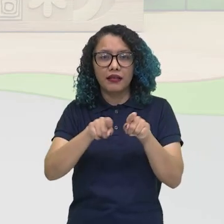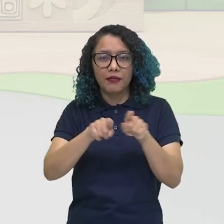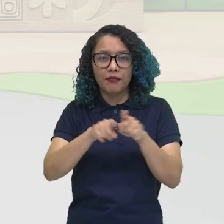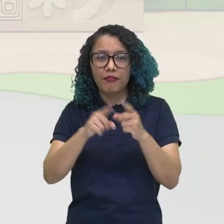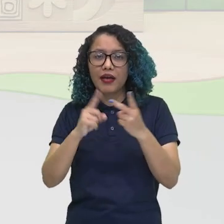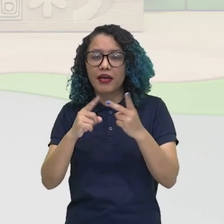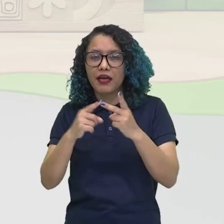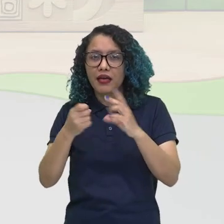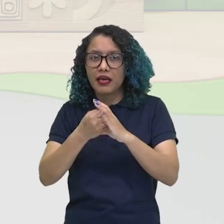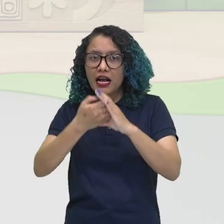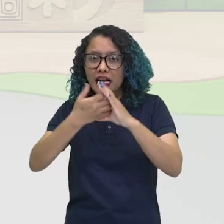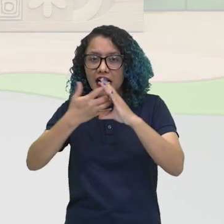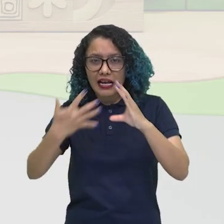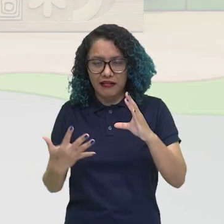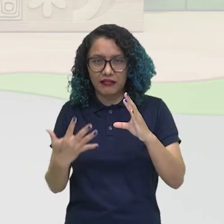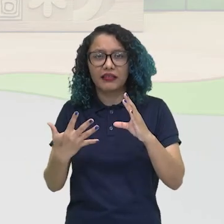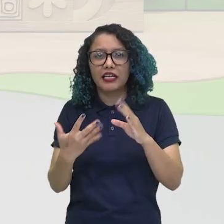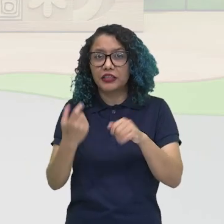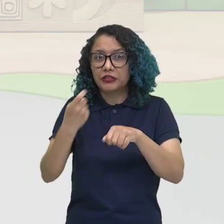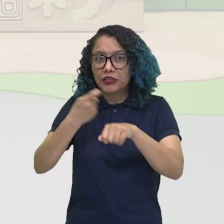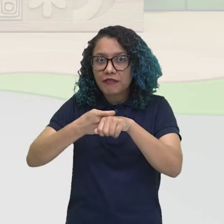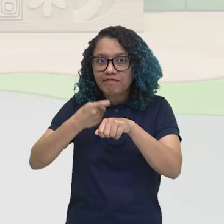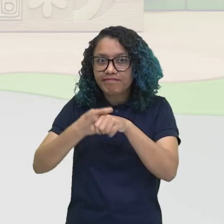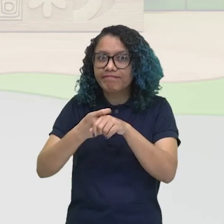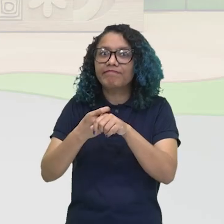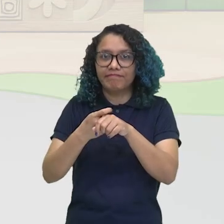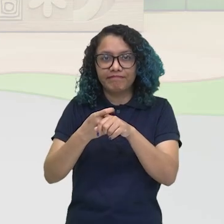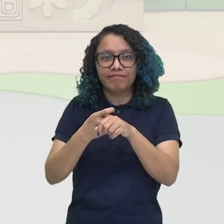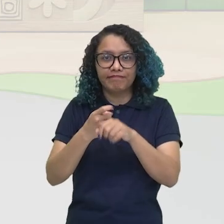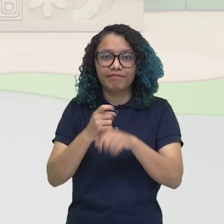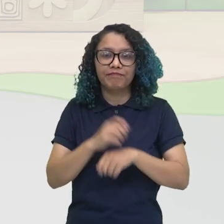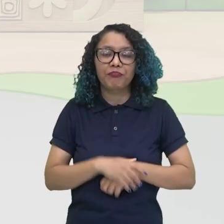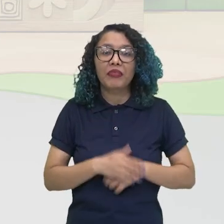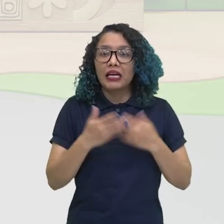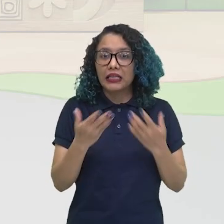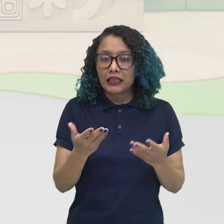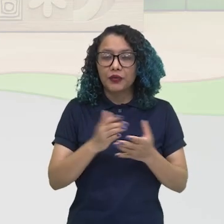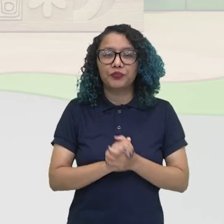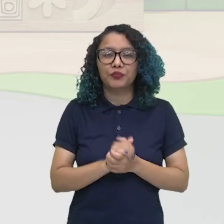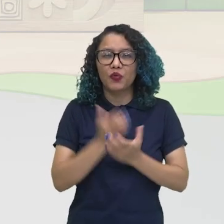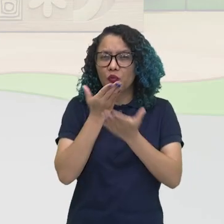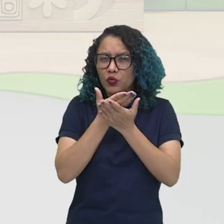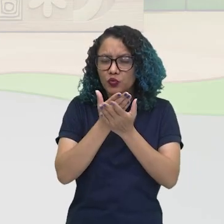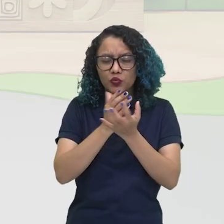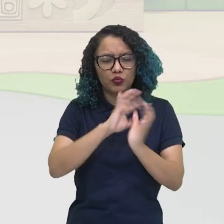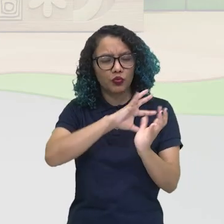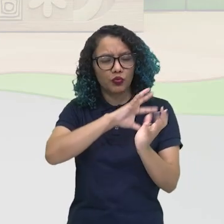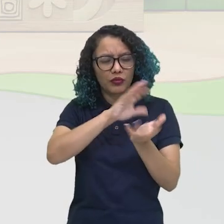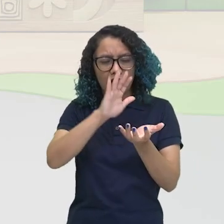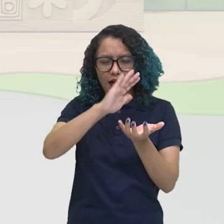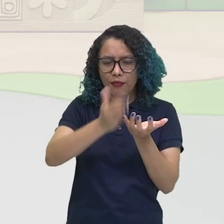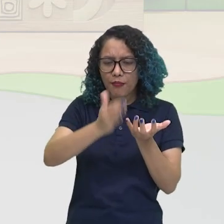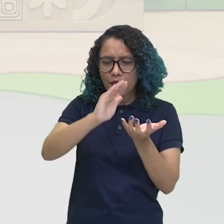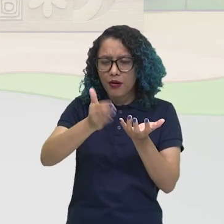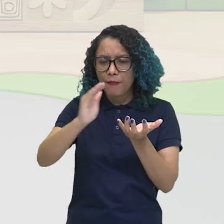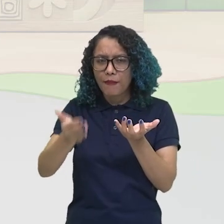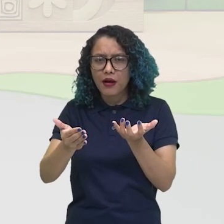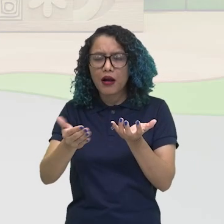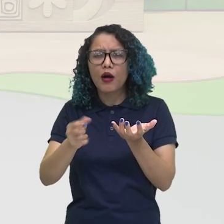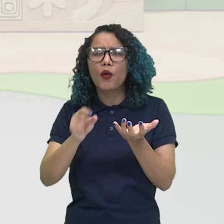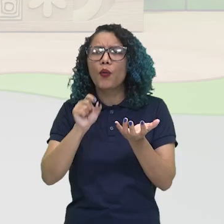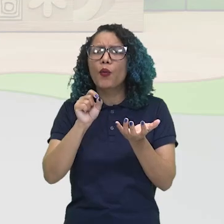seu comportamento físico. Então, o estudo das camadas da Terra é realizado